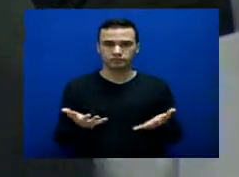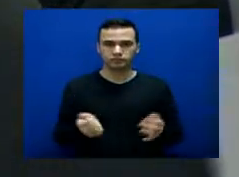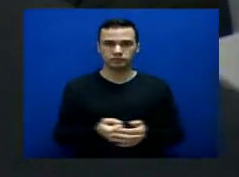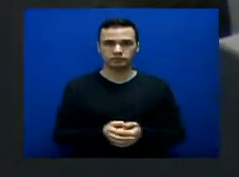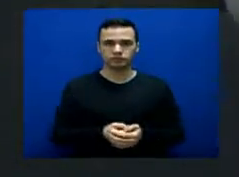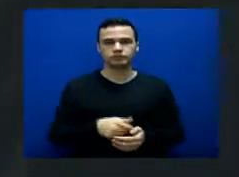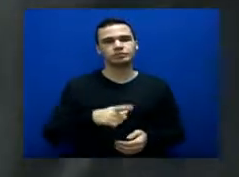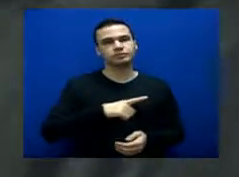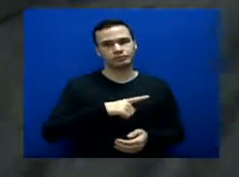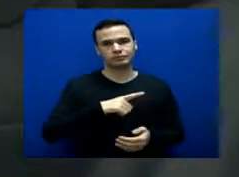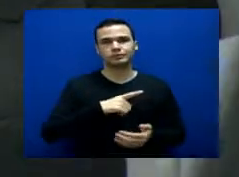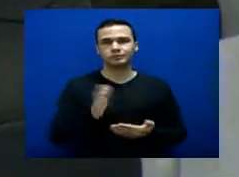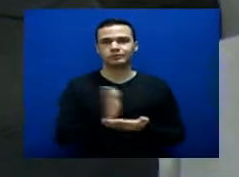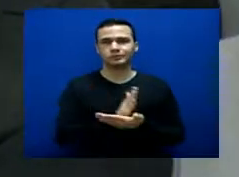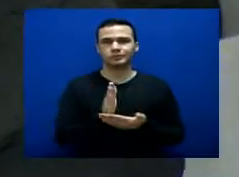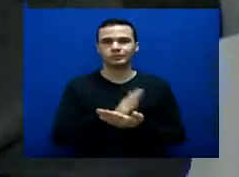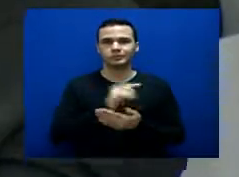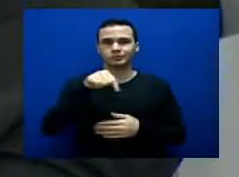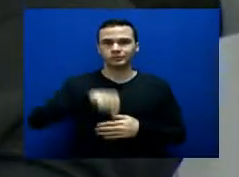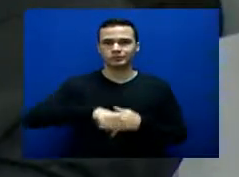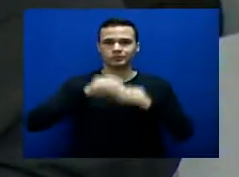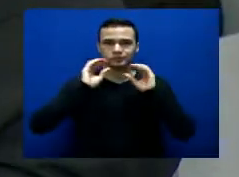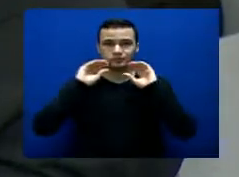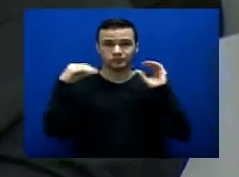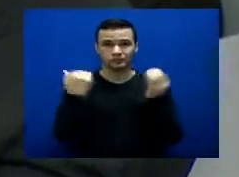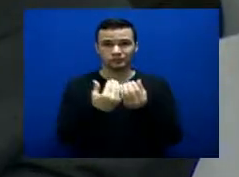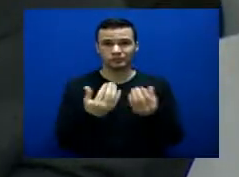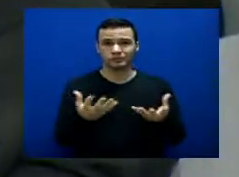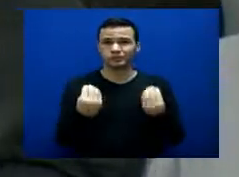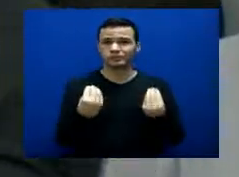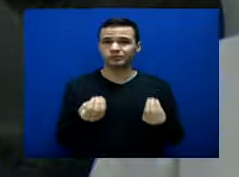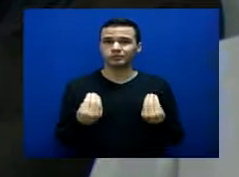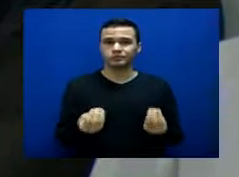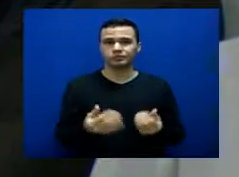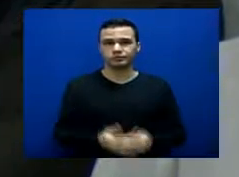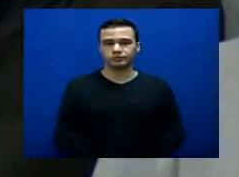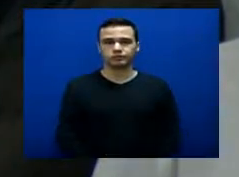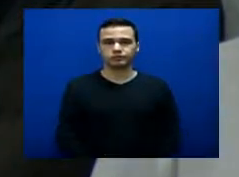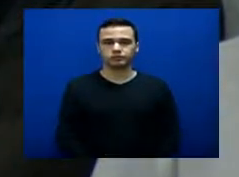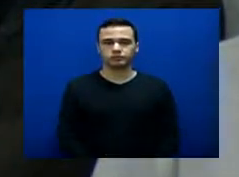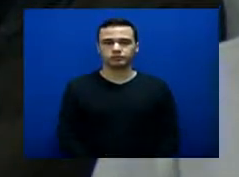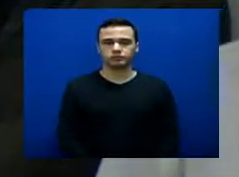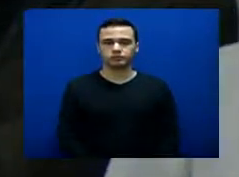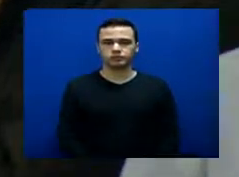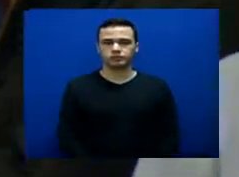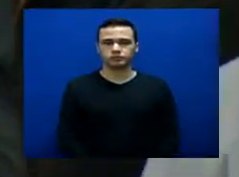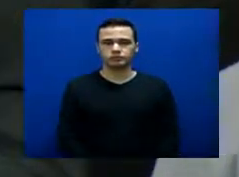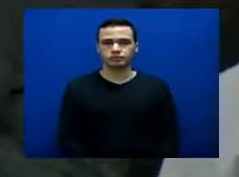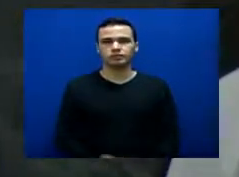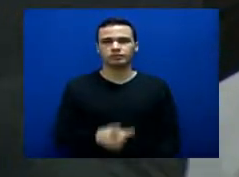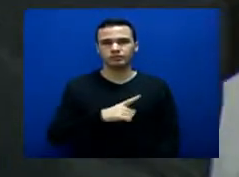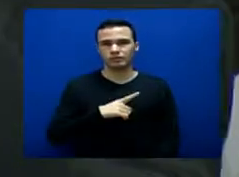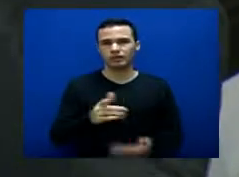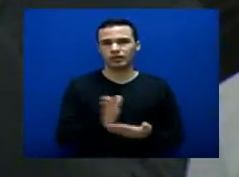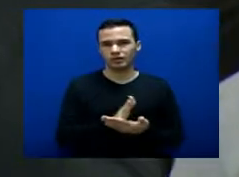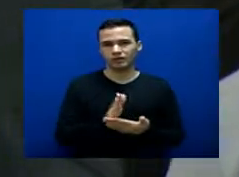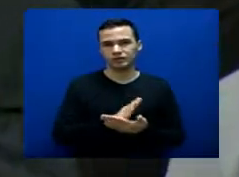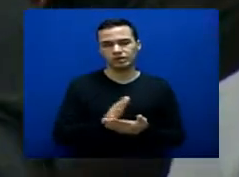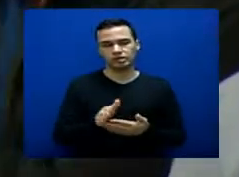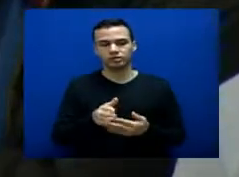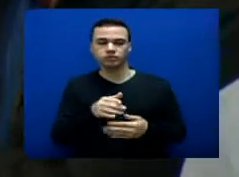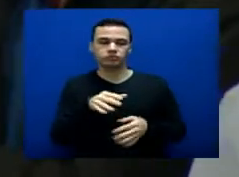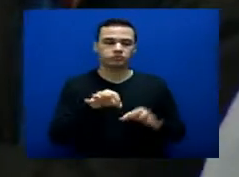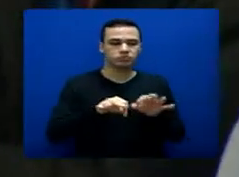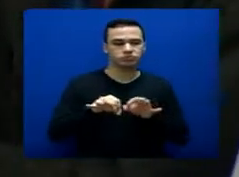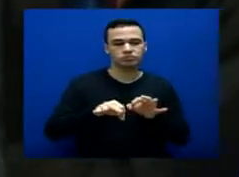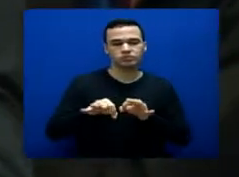Agora acontecem umas coisas aqui dentro, gente, que é inacreditável. É inacreditável. Né? São manobrinhas, são jeitos de